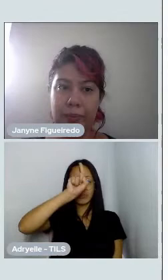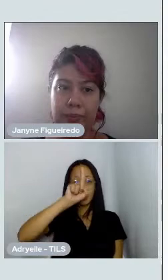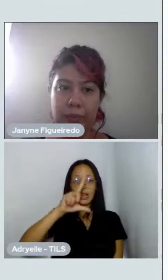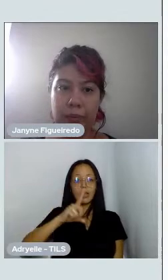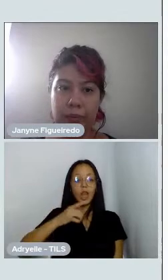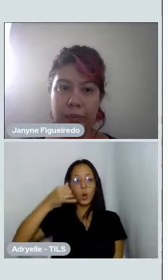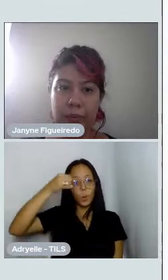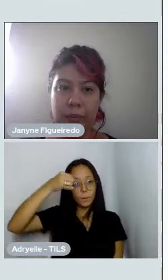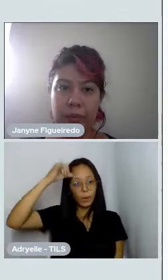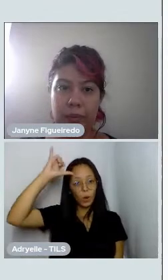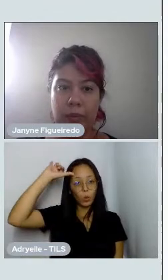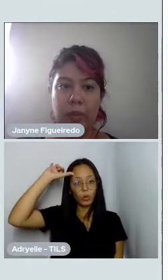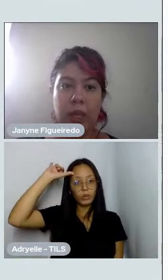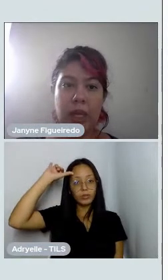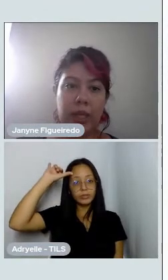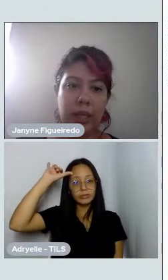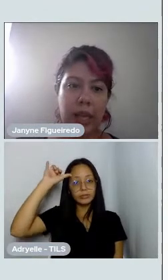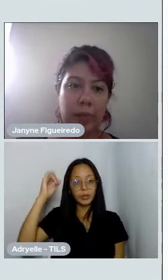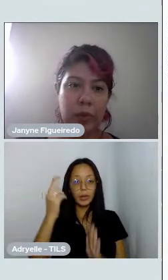boi.